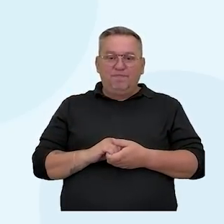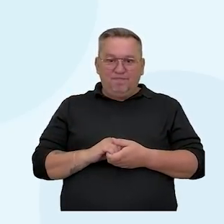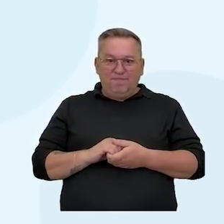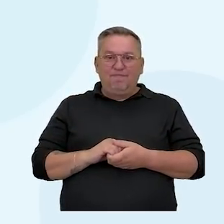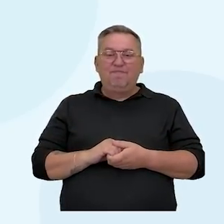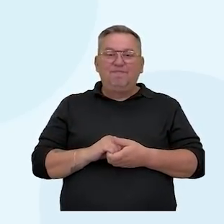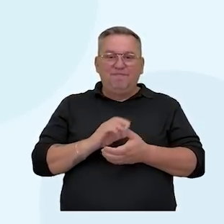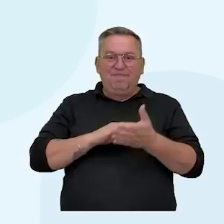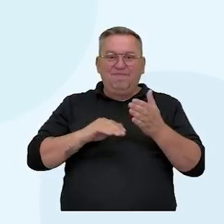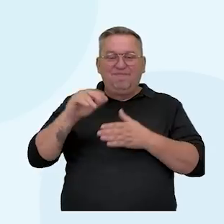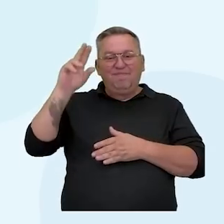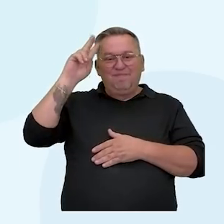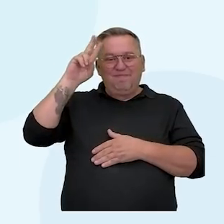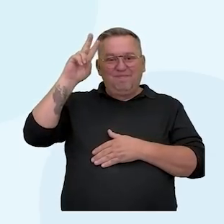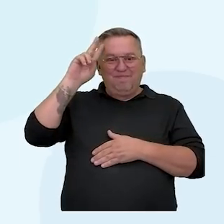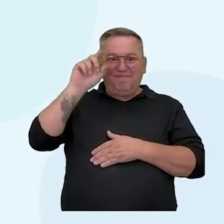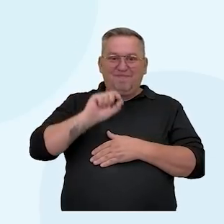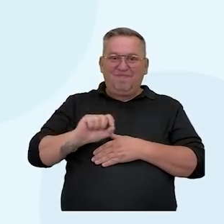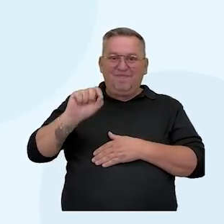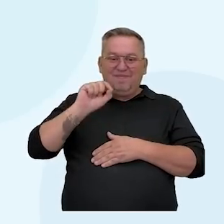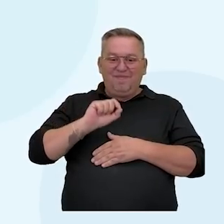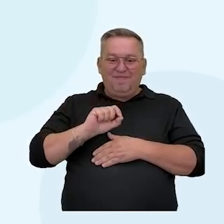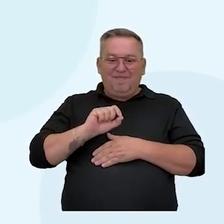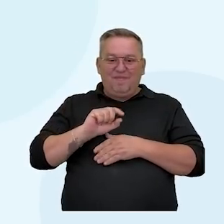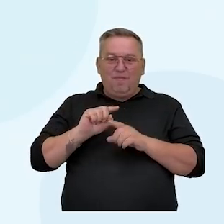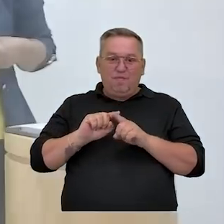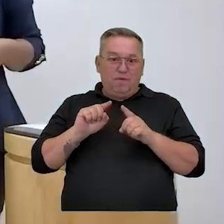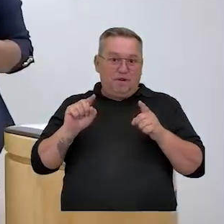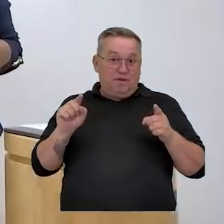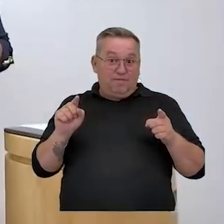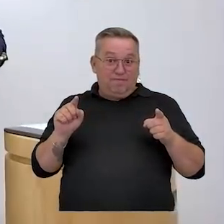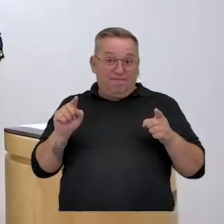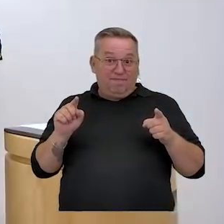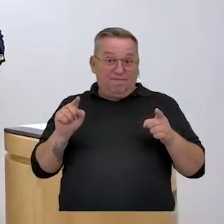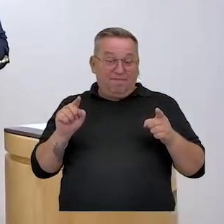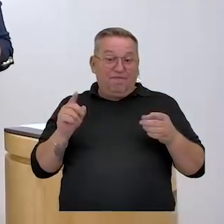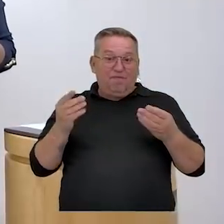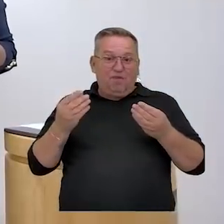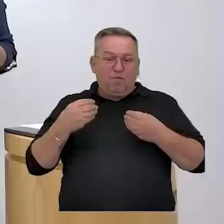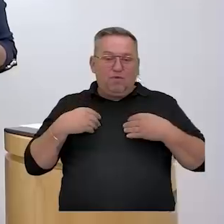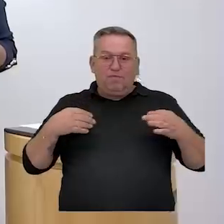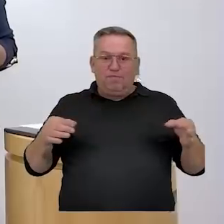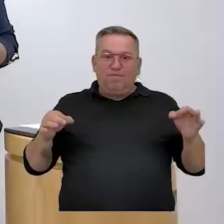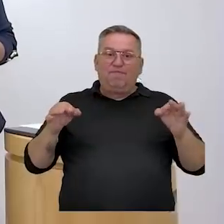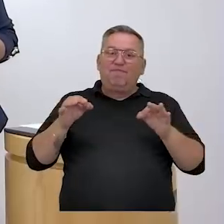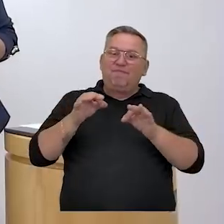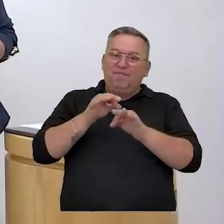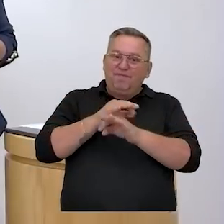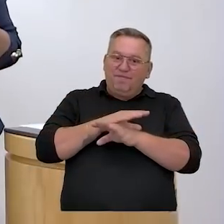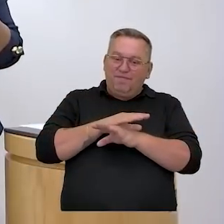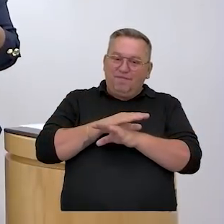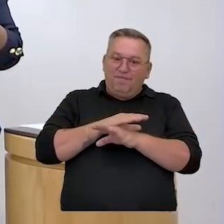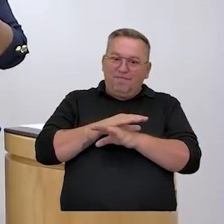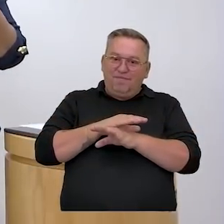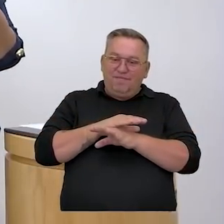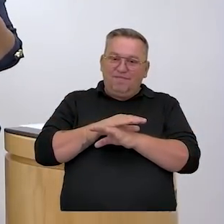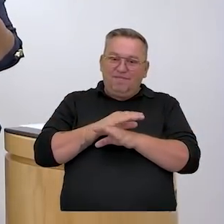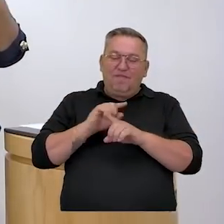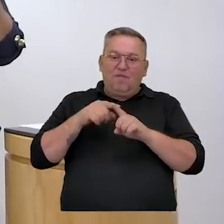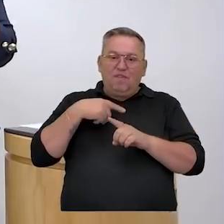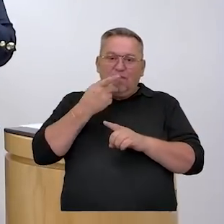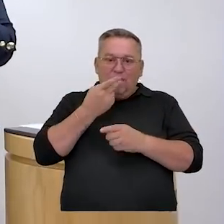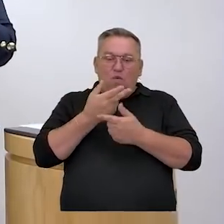Então, só lembrando aí, a questão do portanto. O portanto já dá a ideia de estar concluindo alguma coisa. Portanto, você